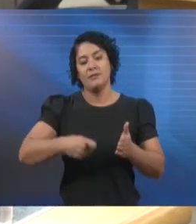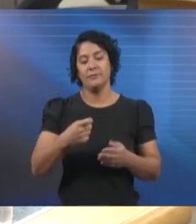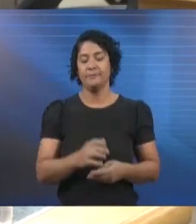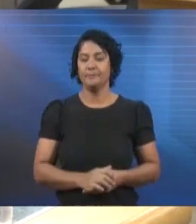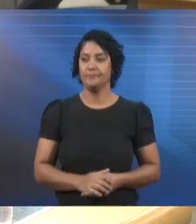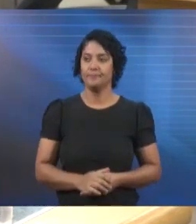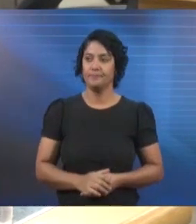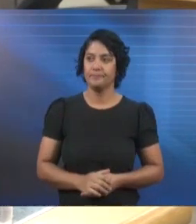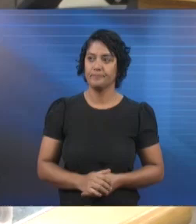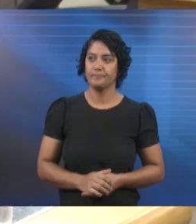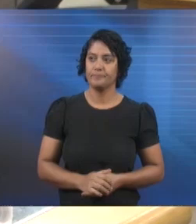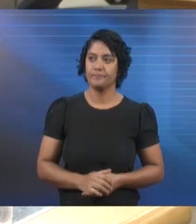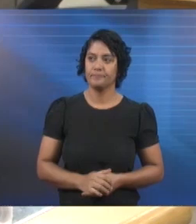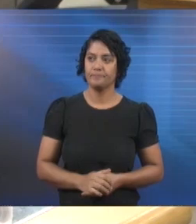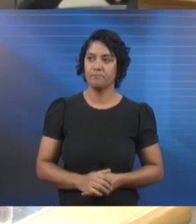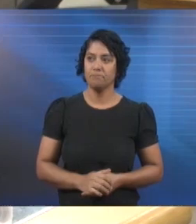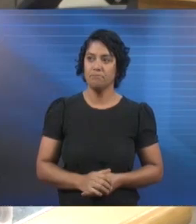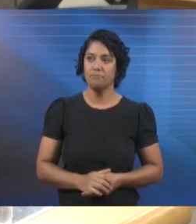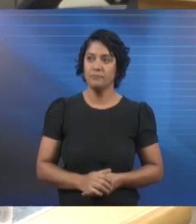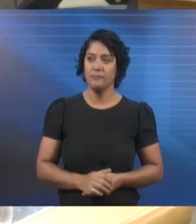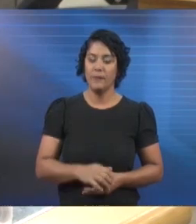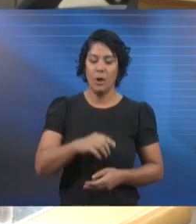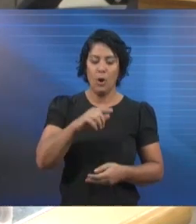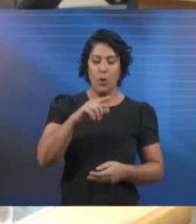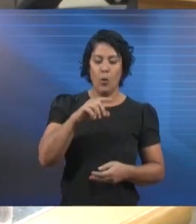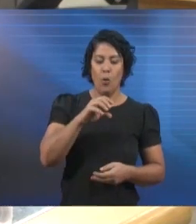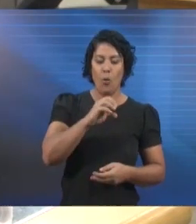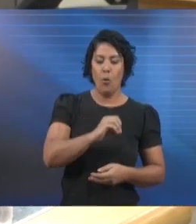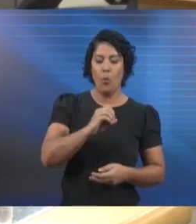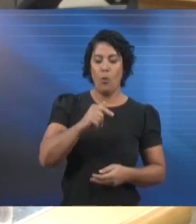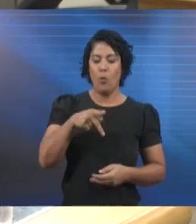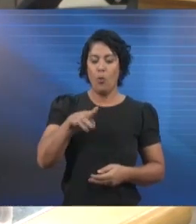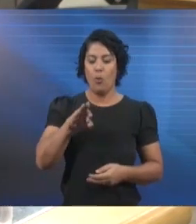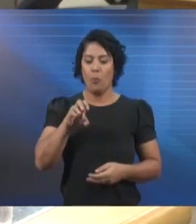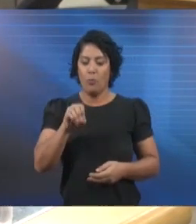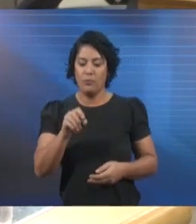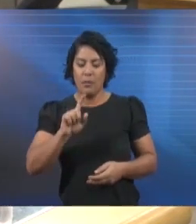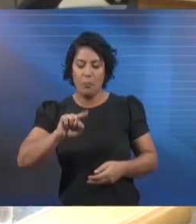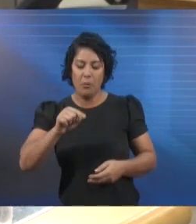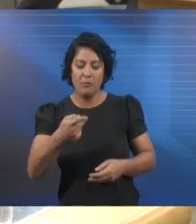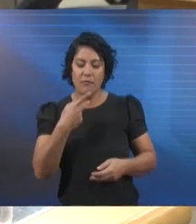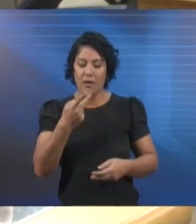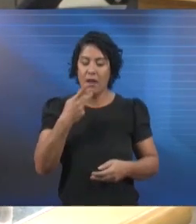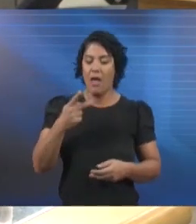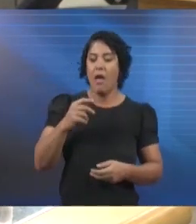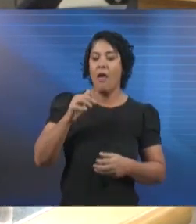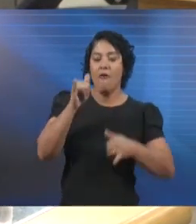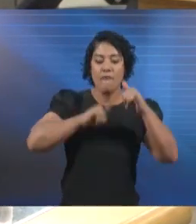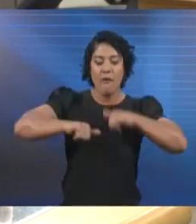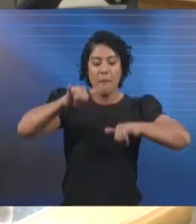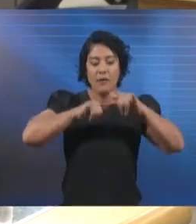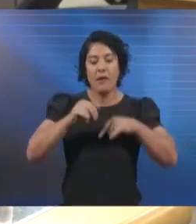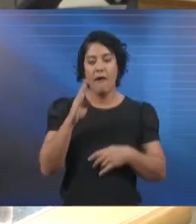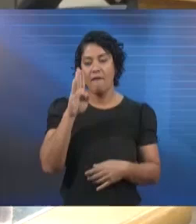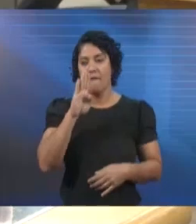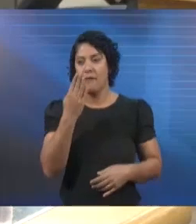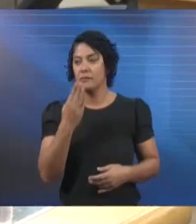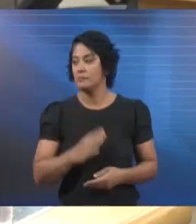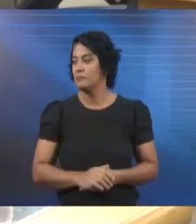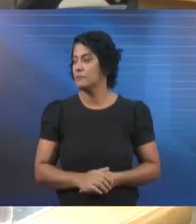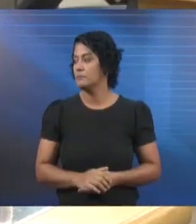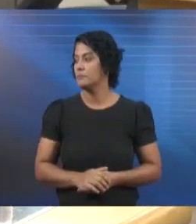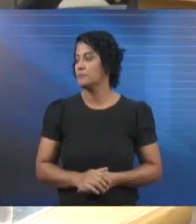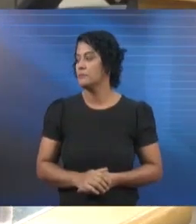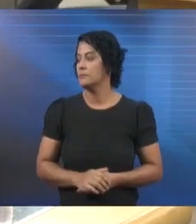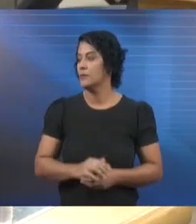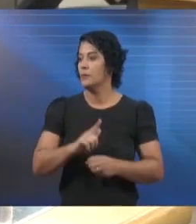veja bem que está publicado em na o globo para depois não dizerem que é fake News é o próprio Globo que publicou tá